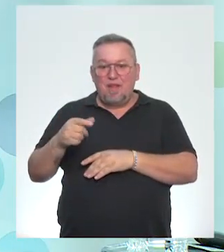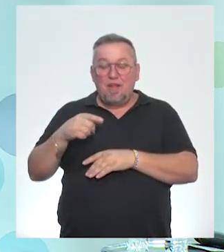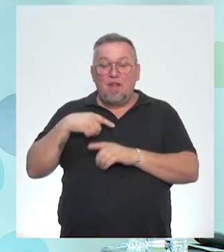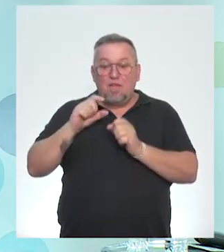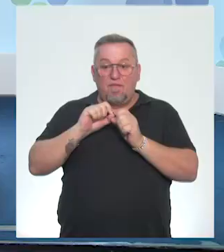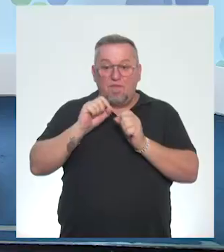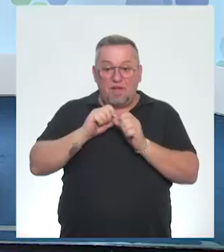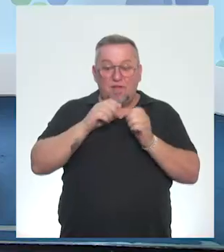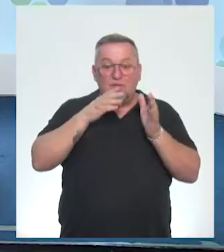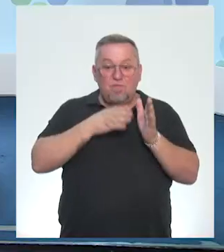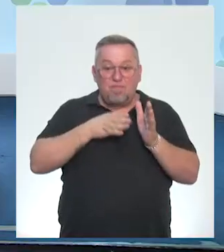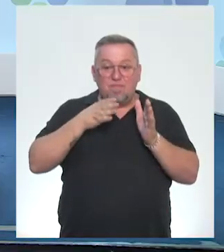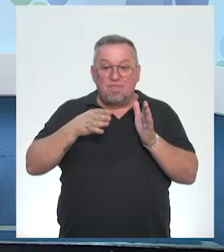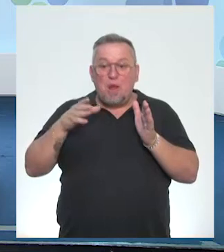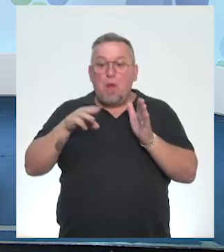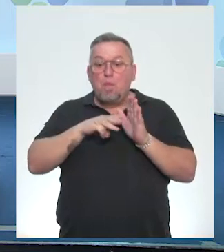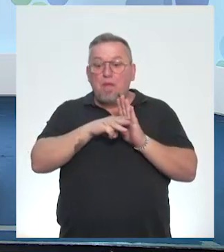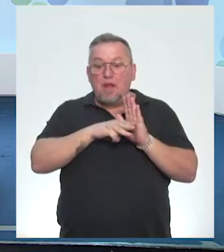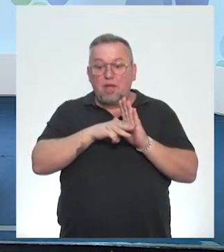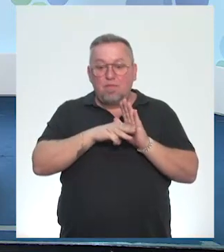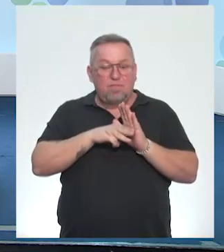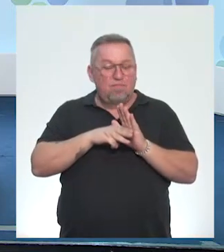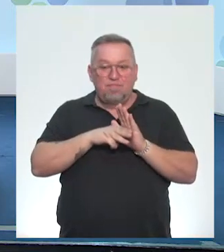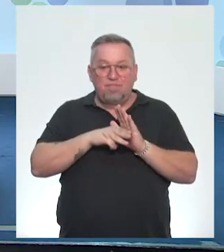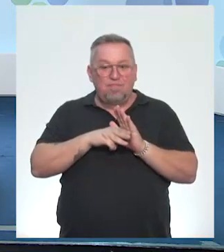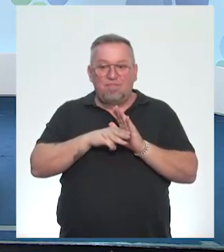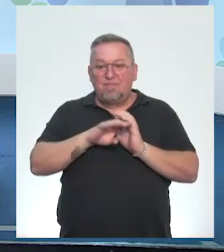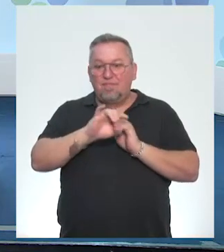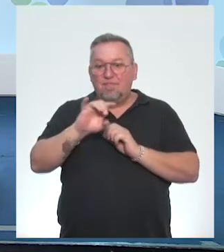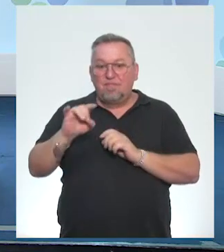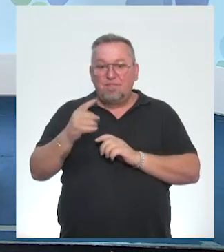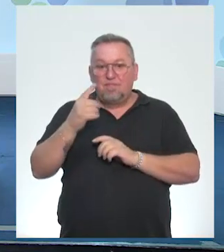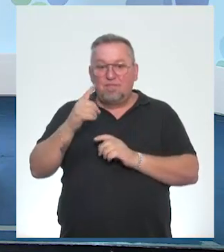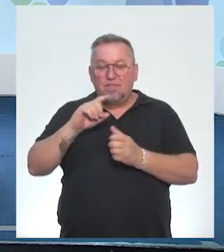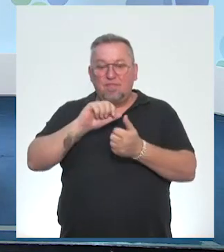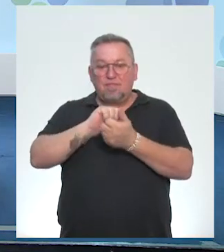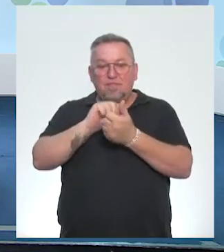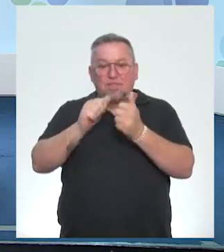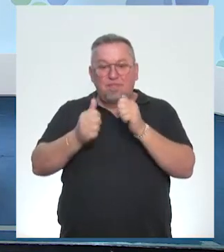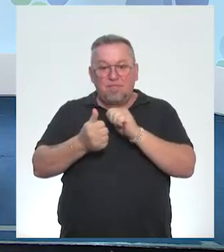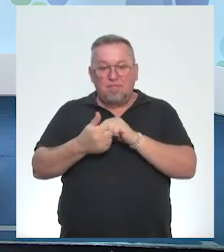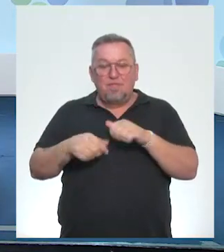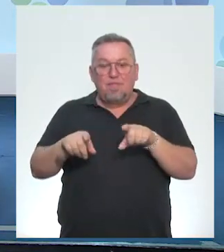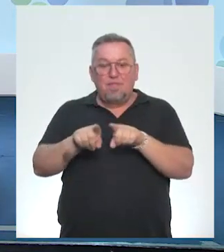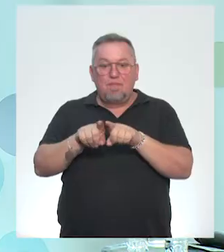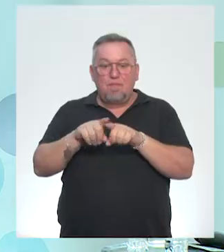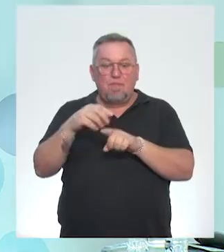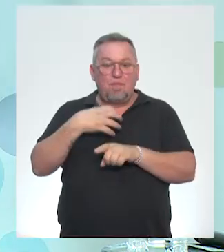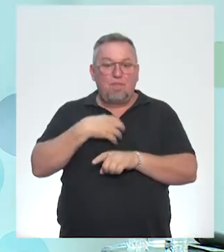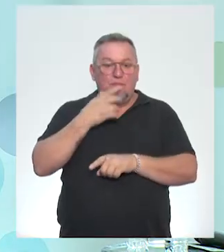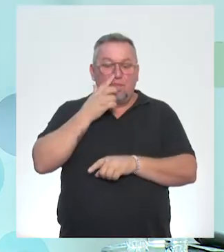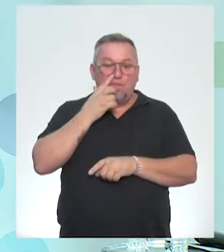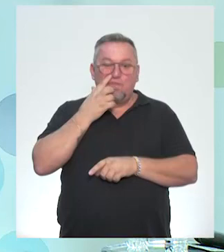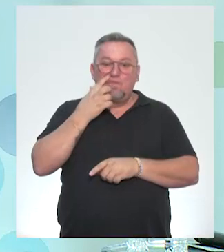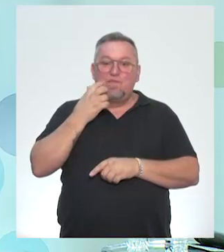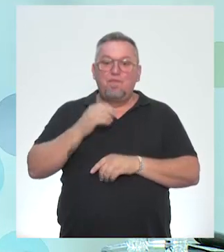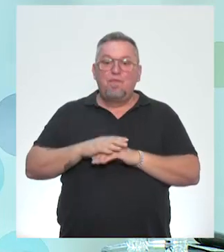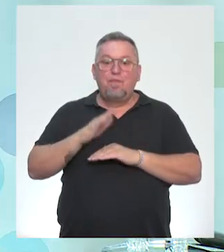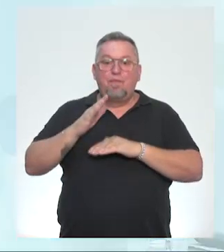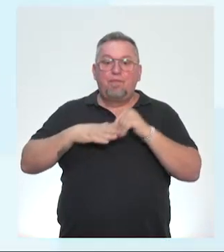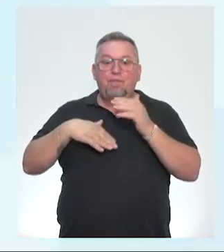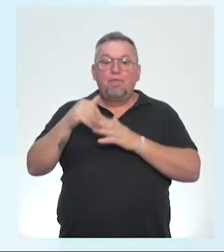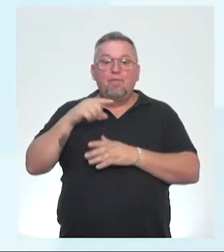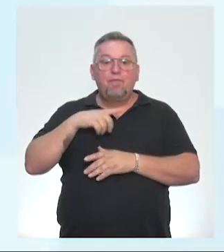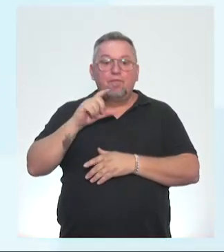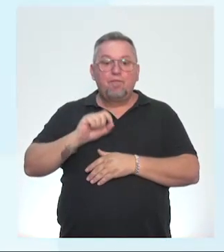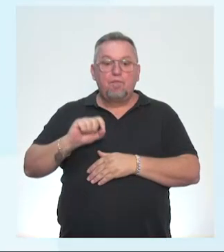o meu método, né, Vivi? Não é bem assim. Cada um se adequa, se ajusta aí de uma forma. Na prática, o que a gente tem aqui?